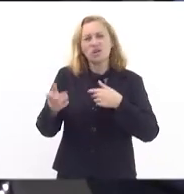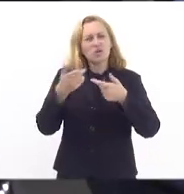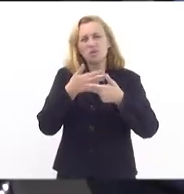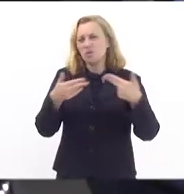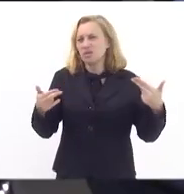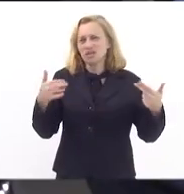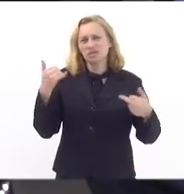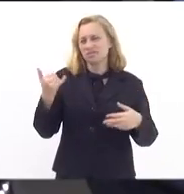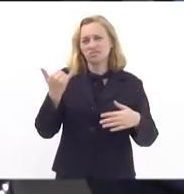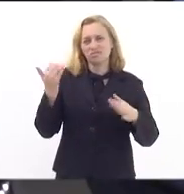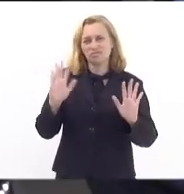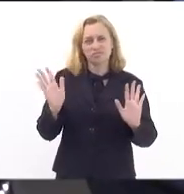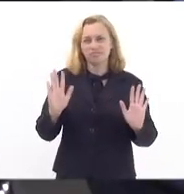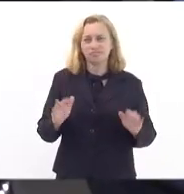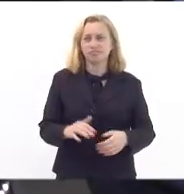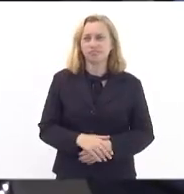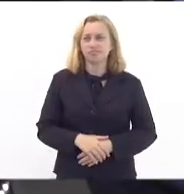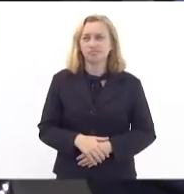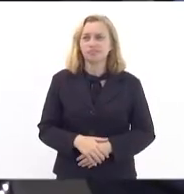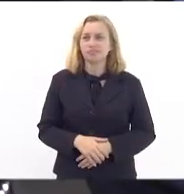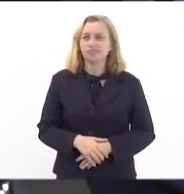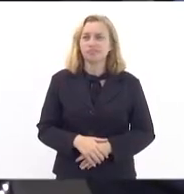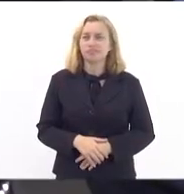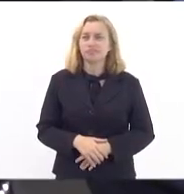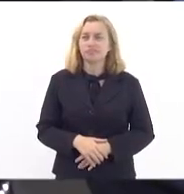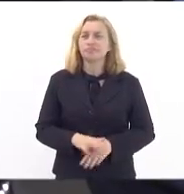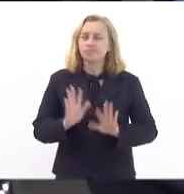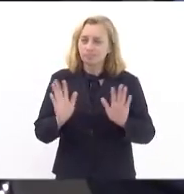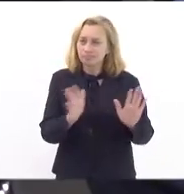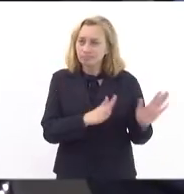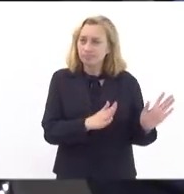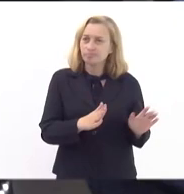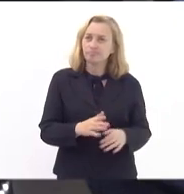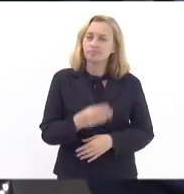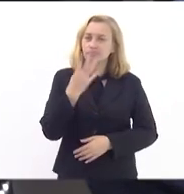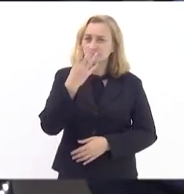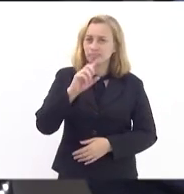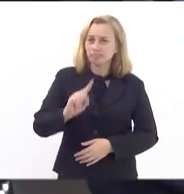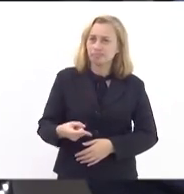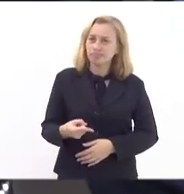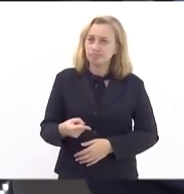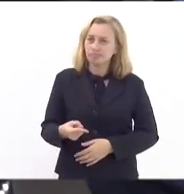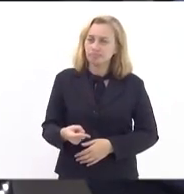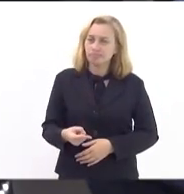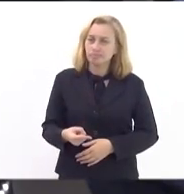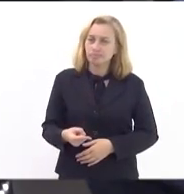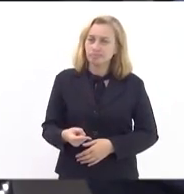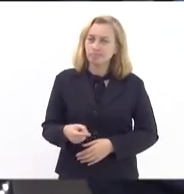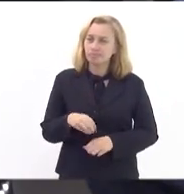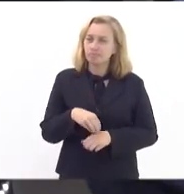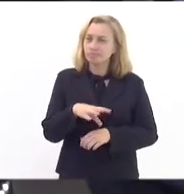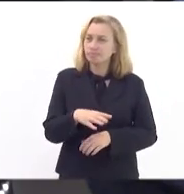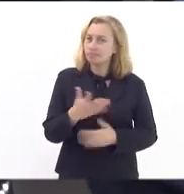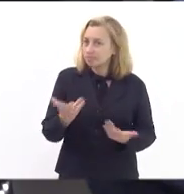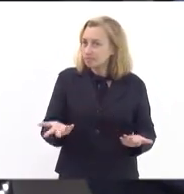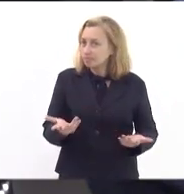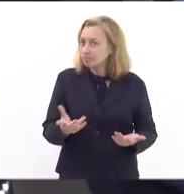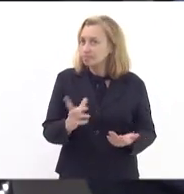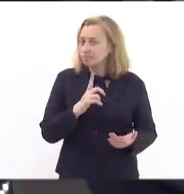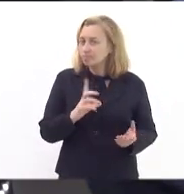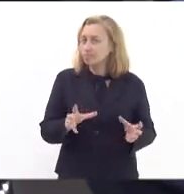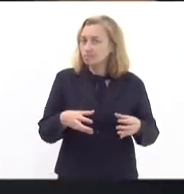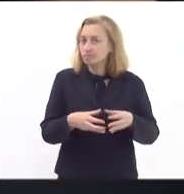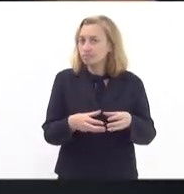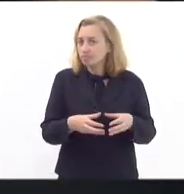romance que a maioria não deve ser para eles mas naquele número 4 mil e a indicação que eles estariam